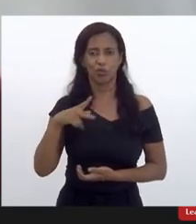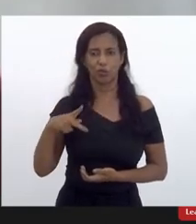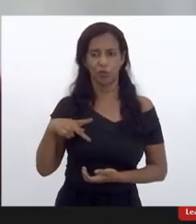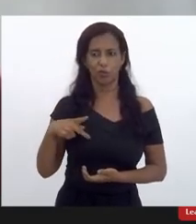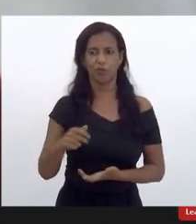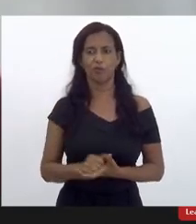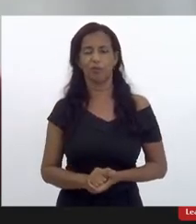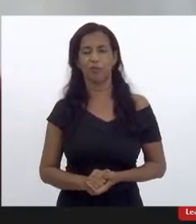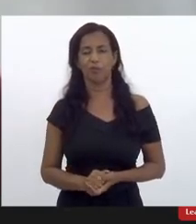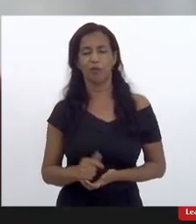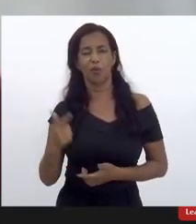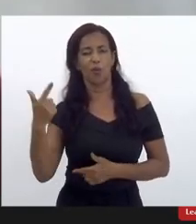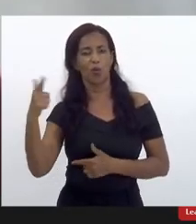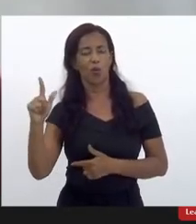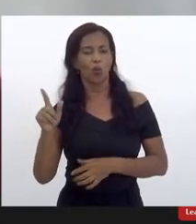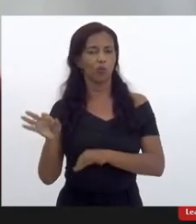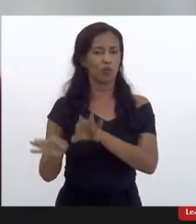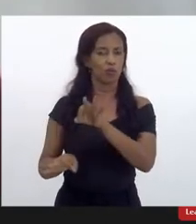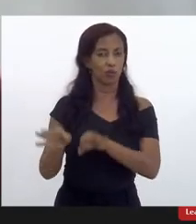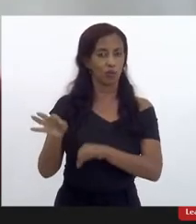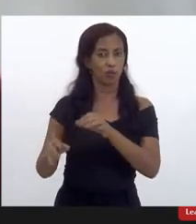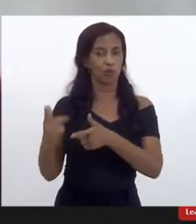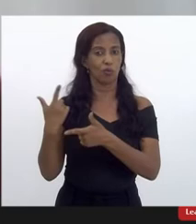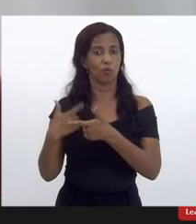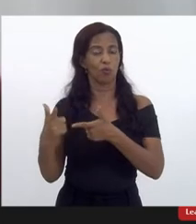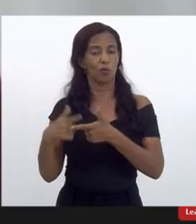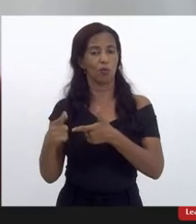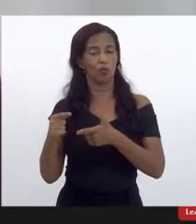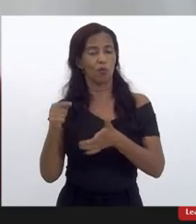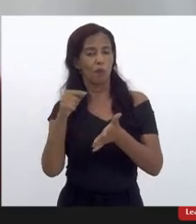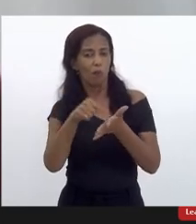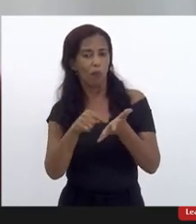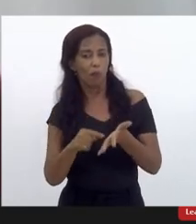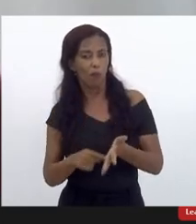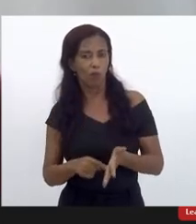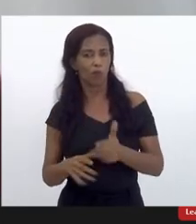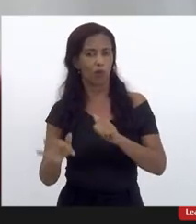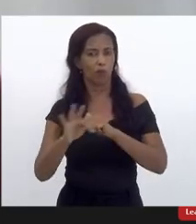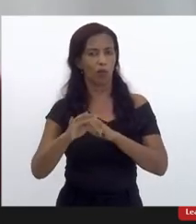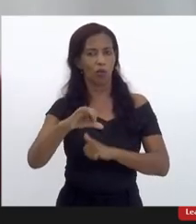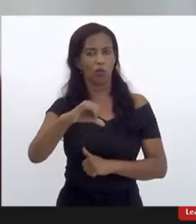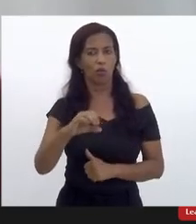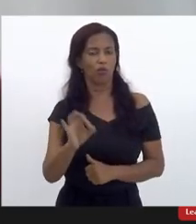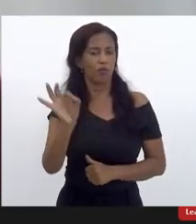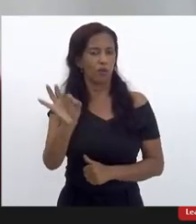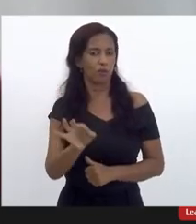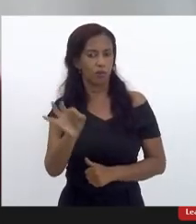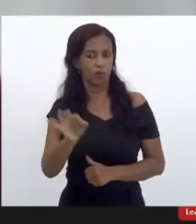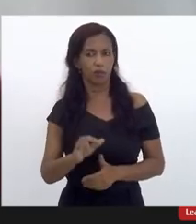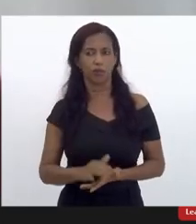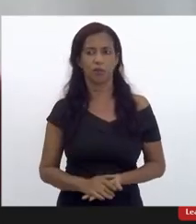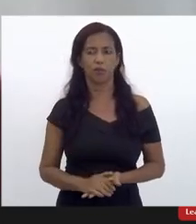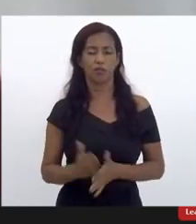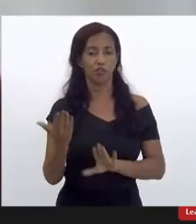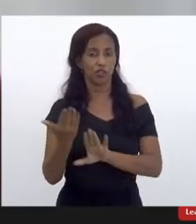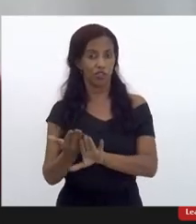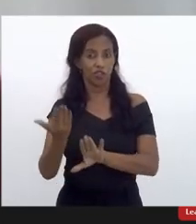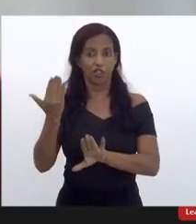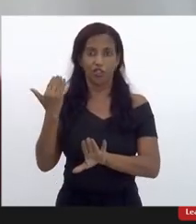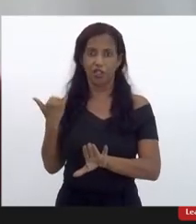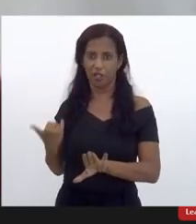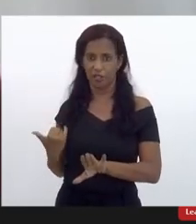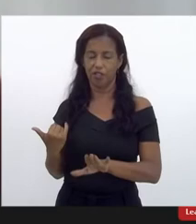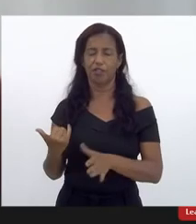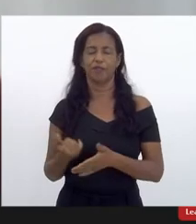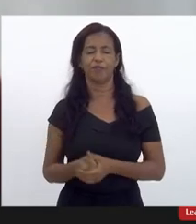Público ou do Tribunal de Justiça sobre problemas pontuais na FAETEC, 90% deles de antes,